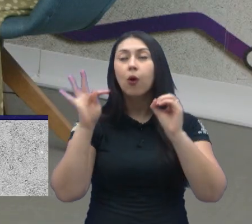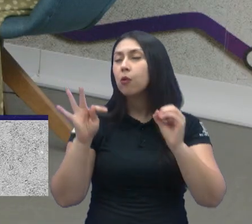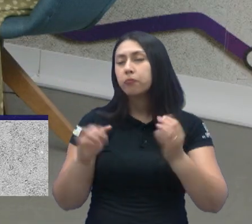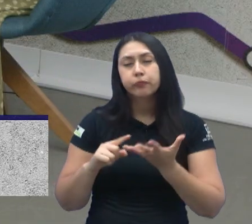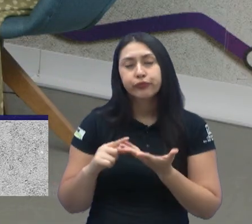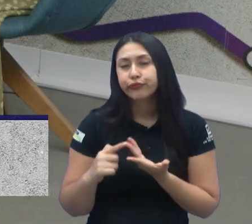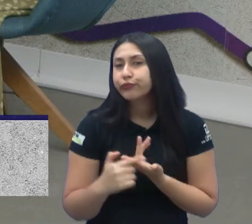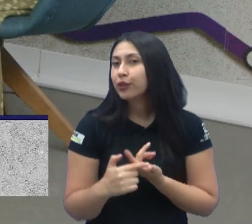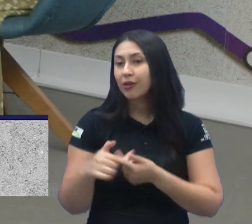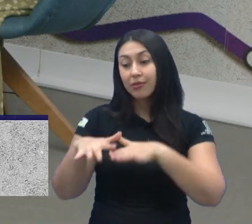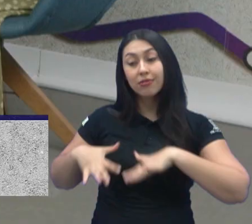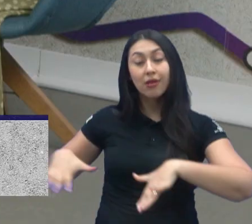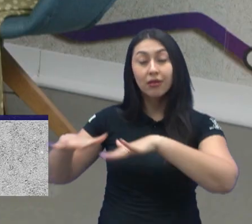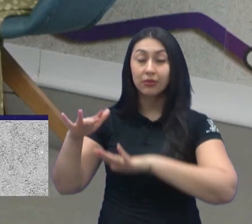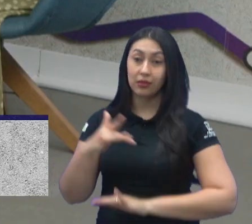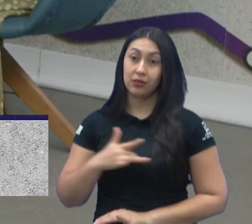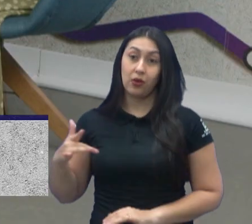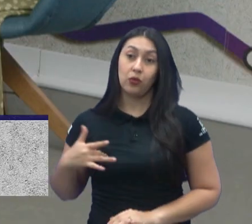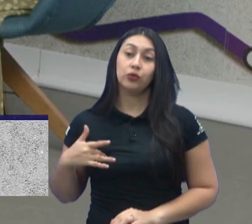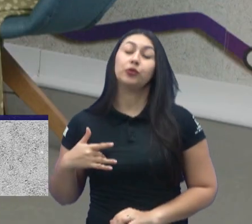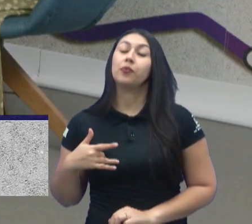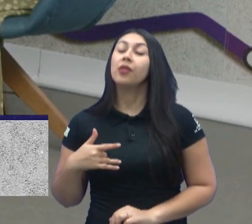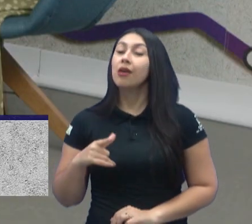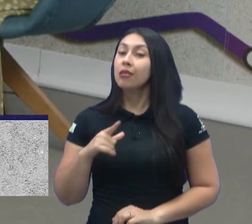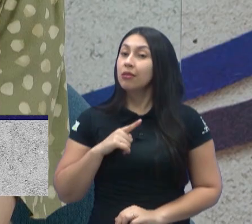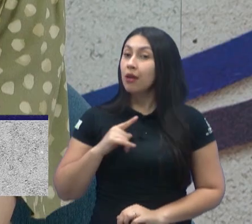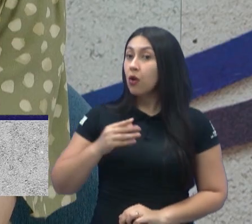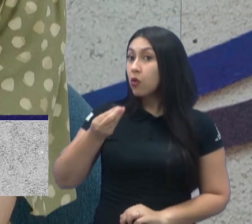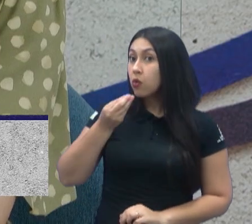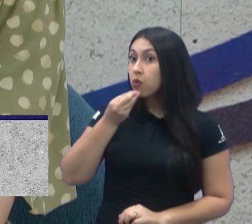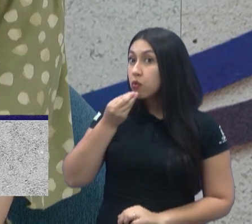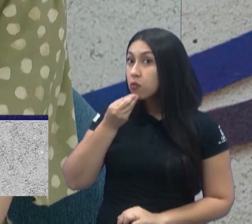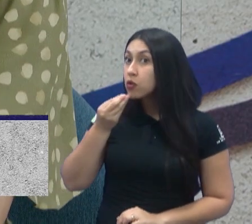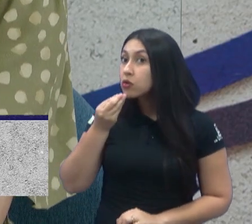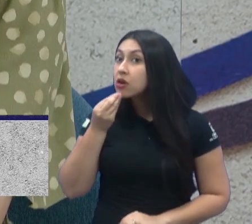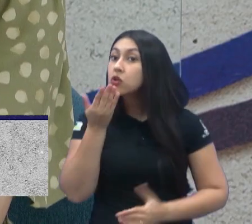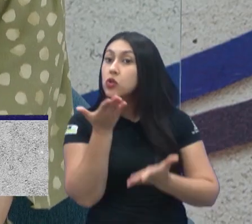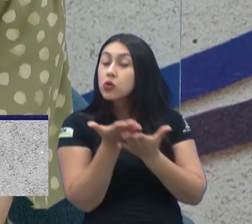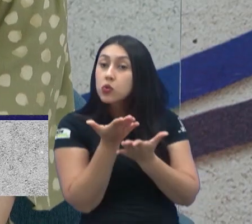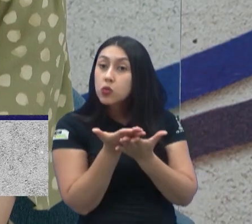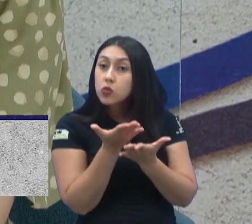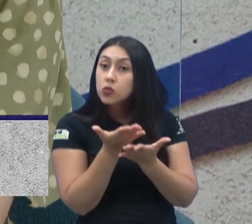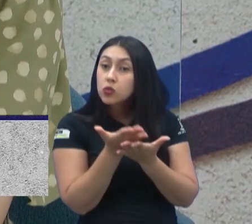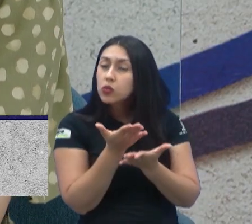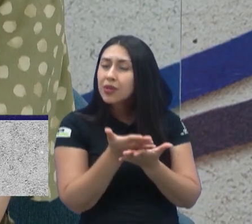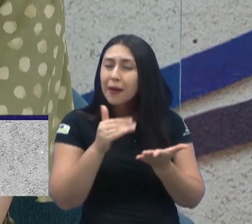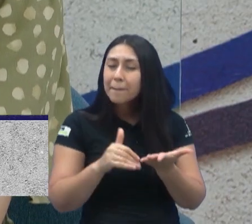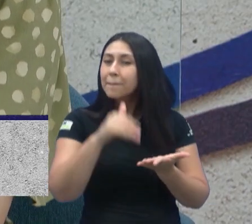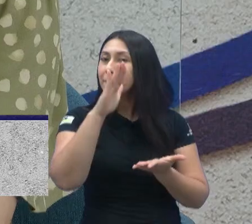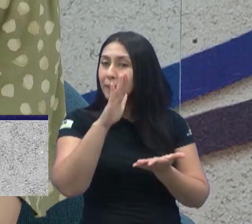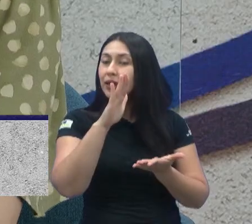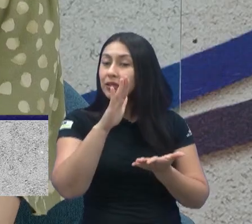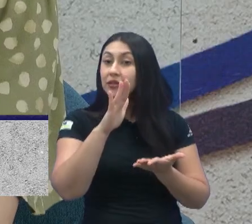área da saúde têm a oportunidade de fazer essas residências e estudar um pouco mais, ou